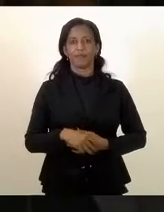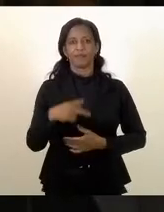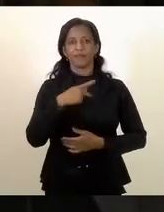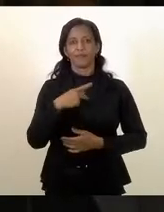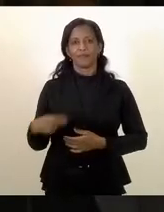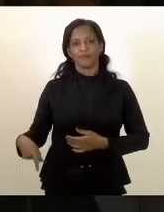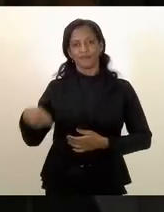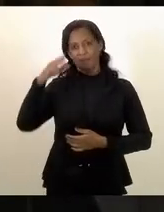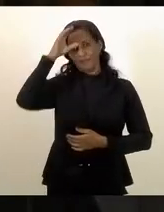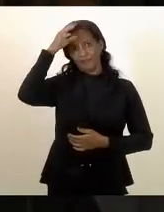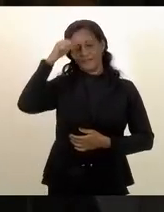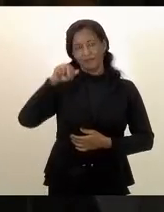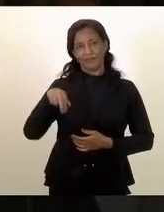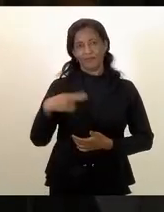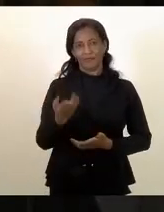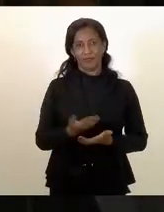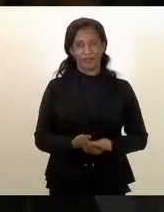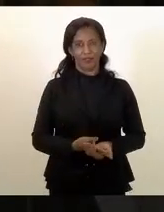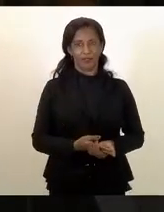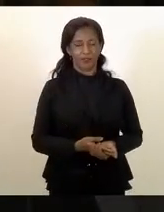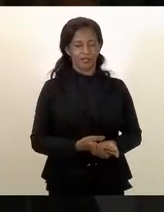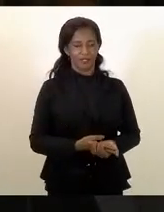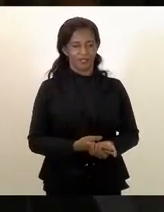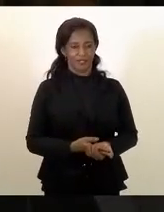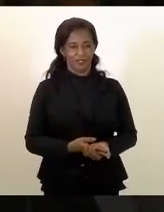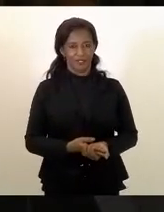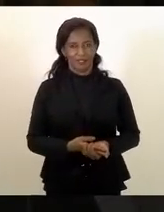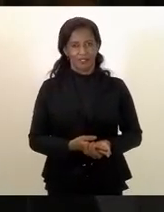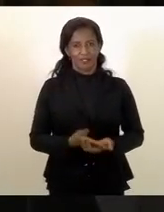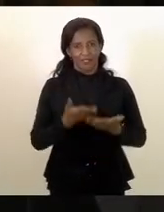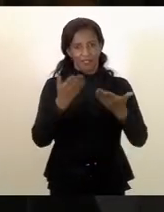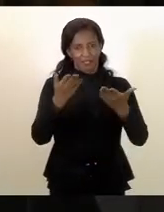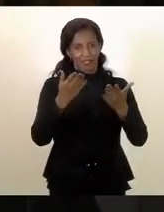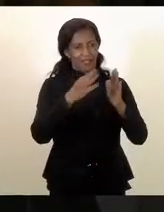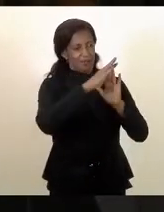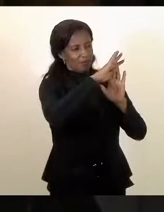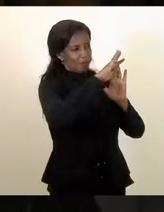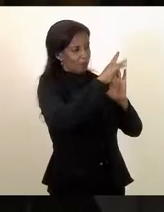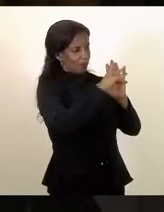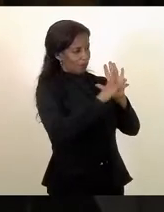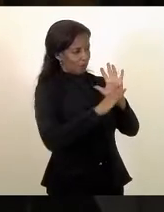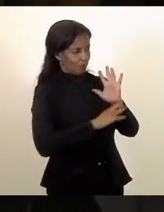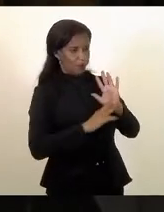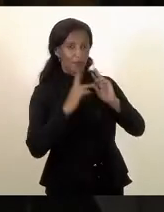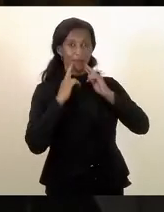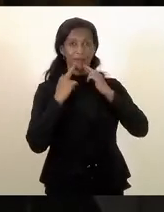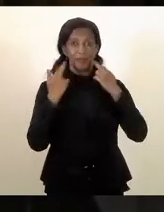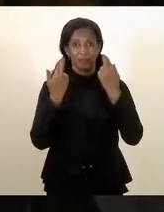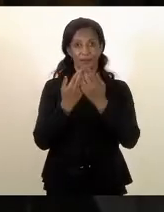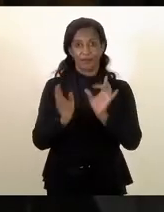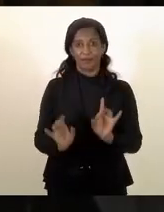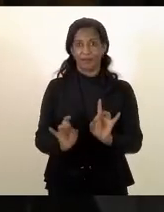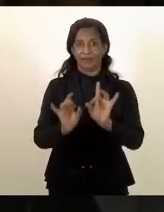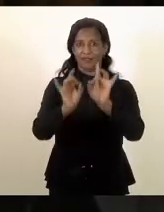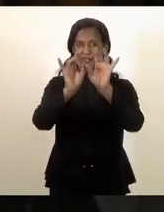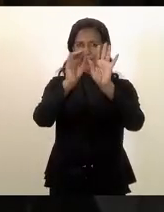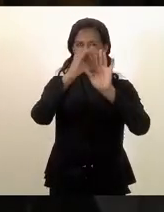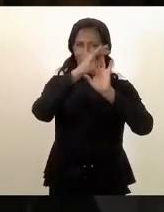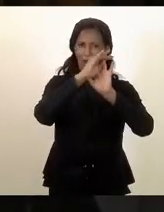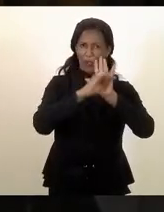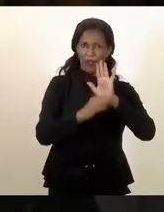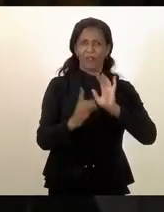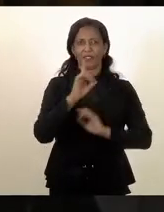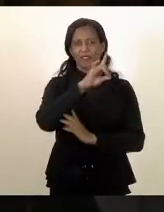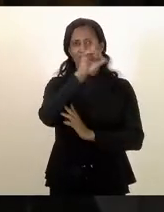Ju que presidiu o expediente inicial presidiu a ordem do dia